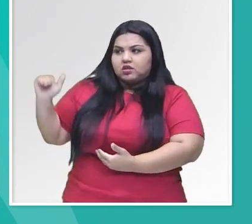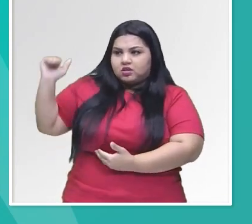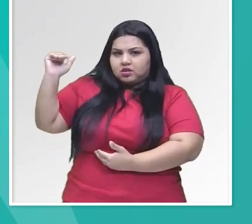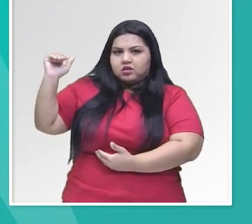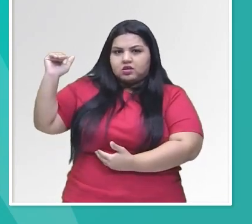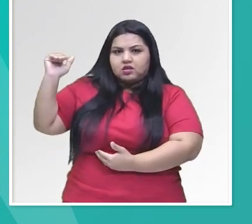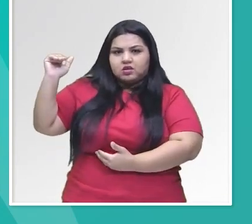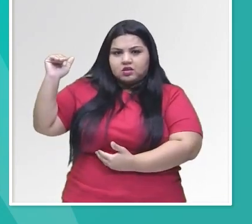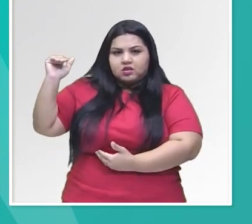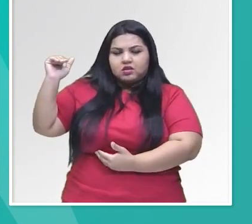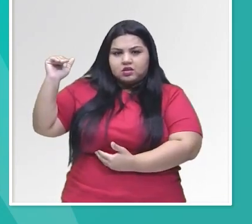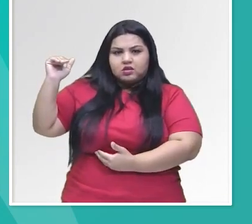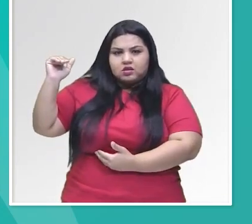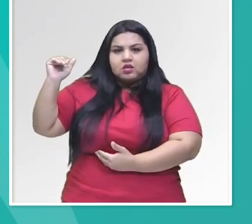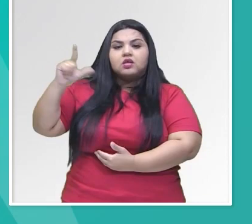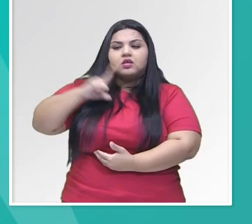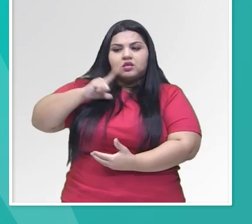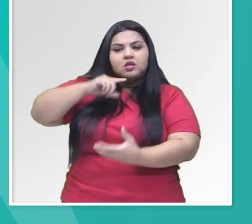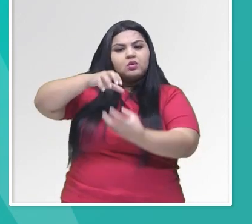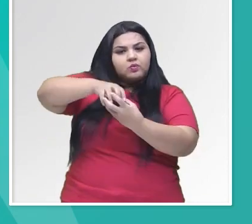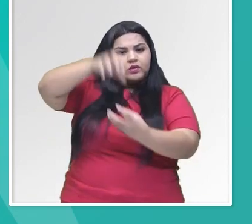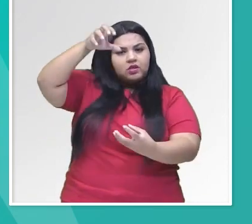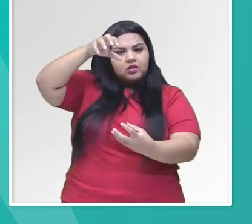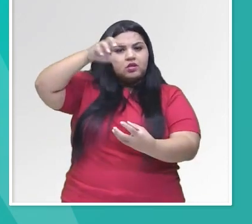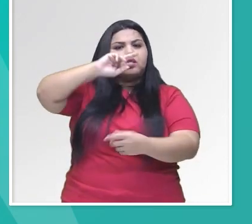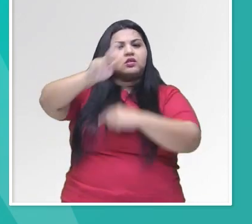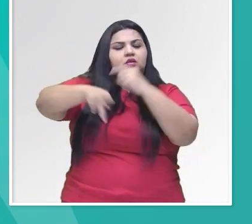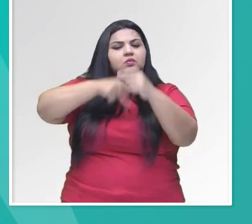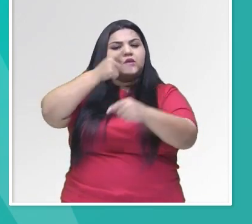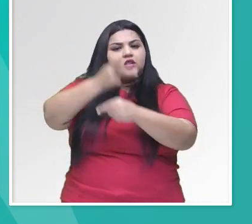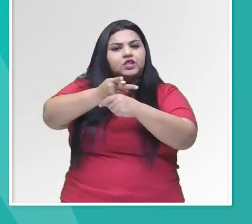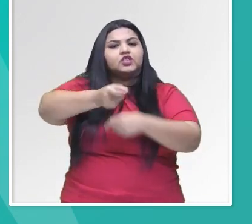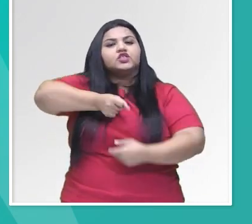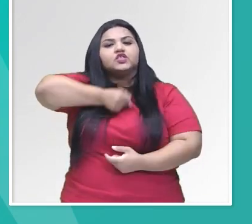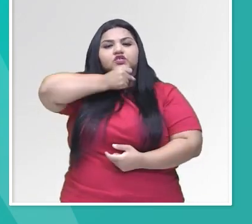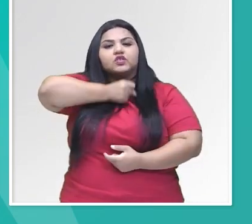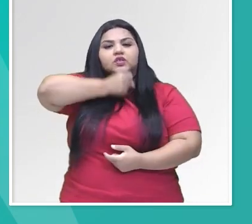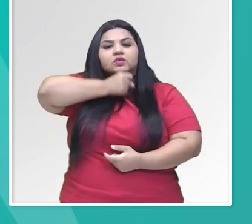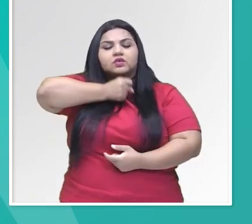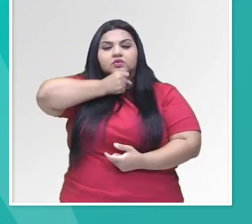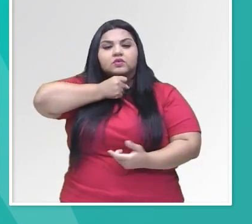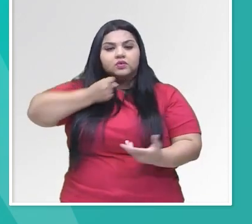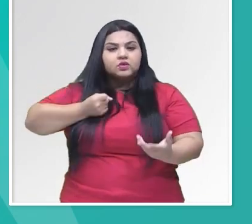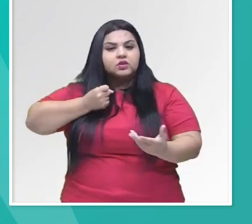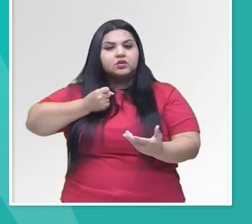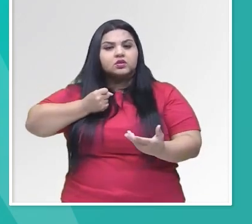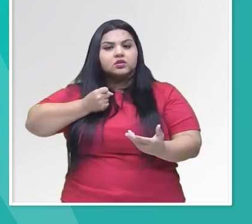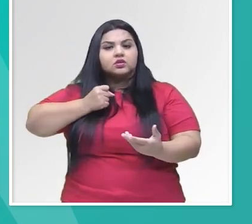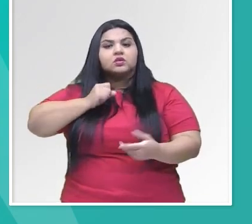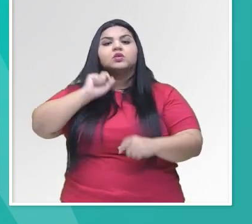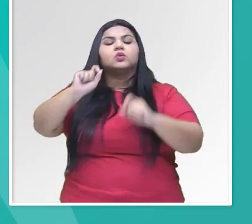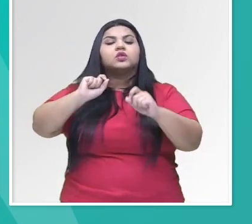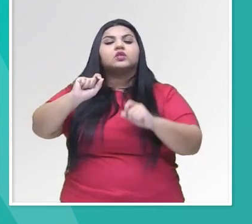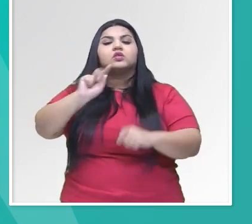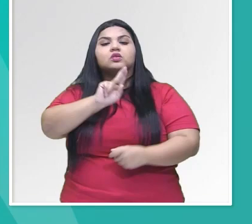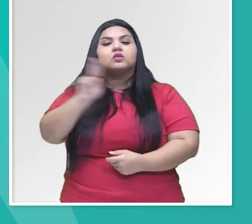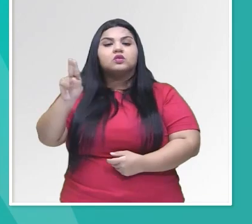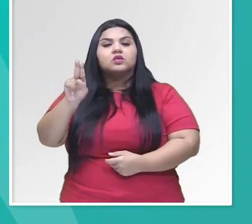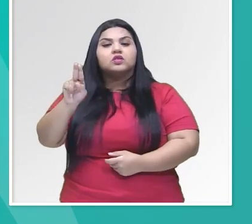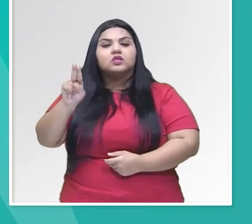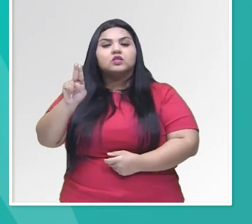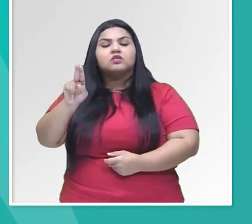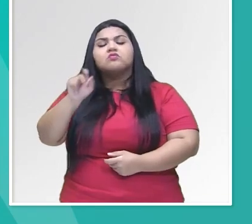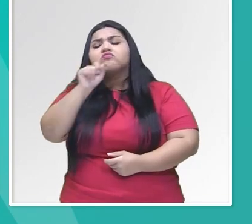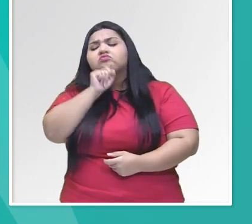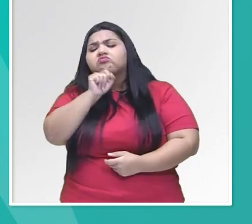adolescência, e temos a fase adulta, depois vamos para a terceira idade, e vamos para aquilo que nós chamamos, né, de